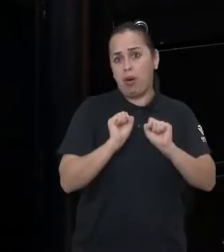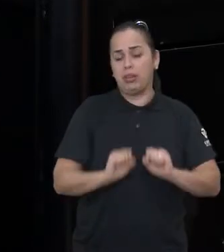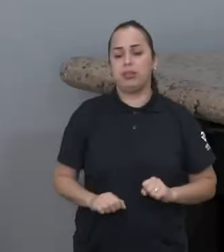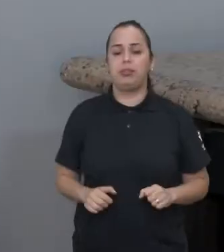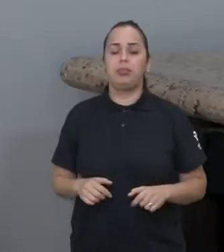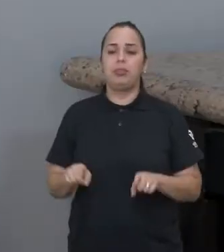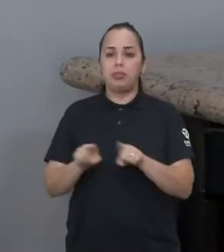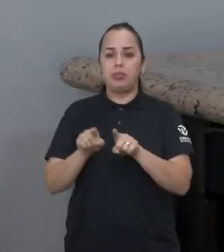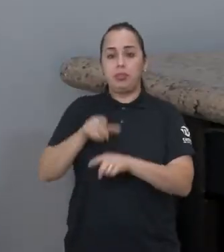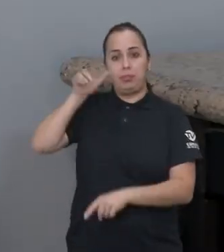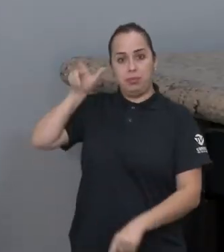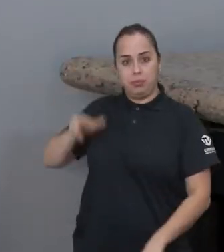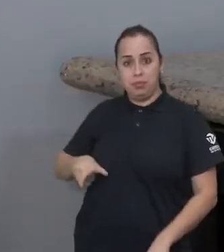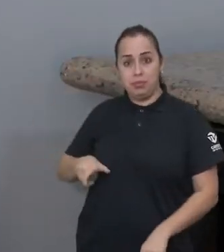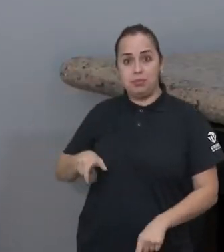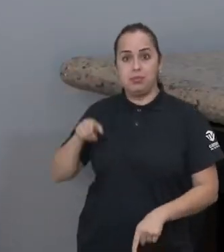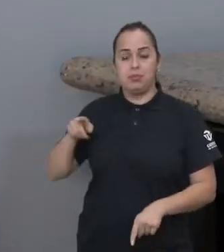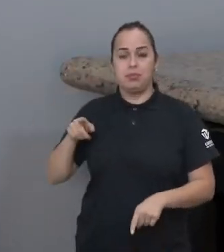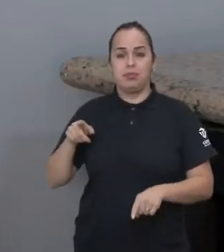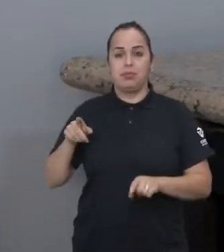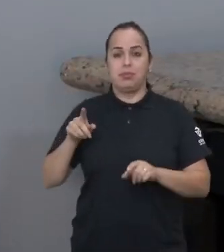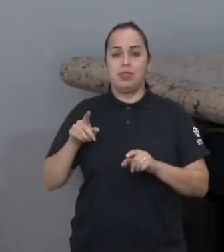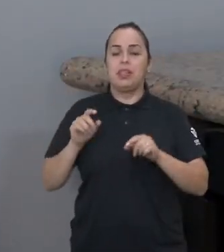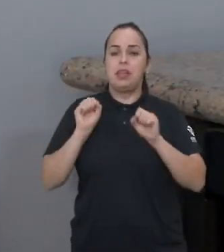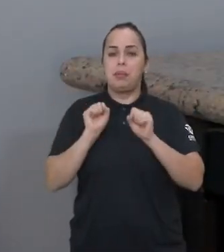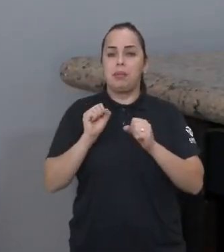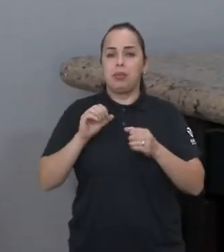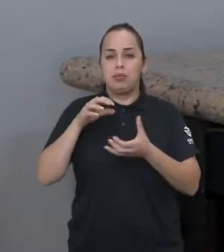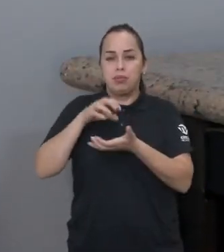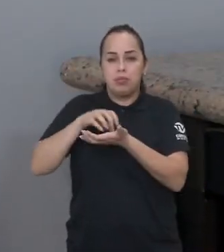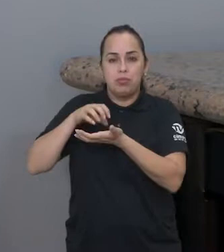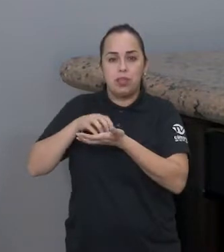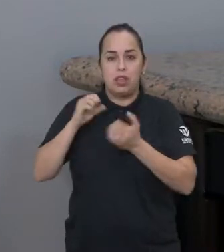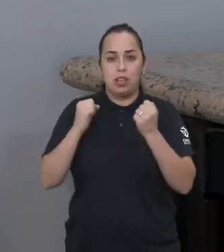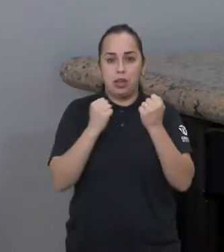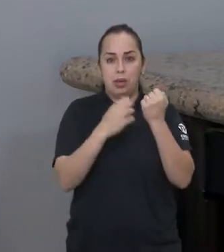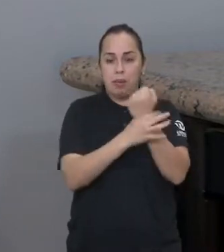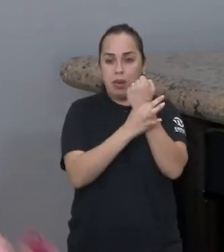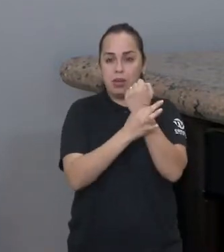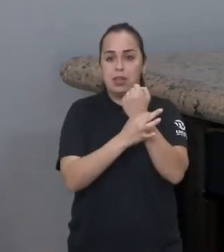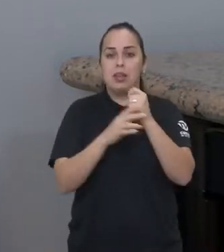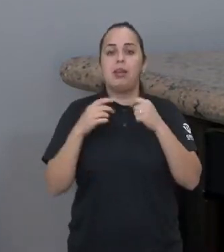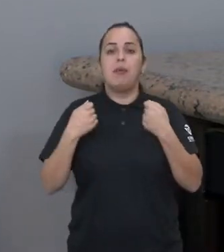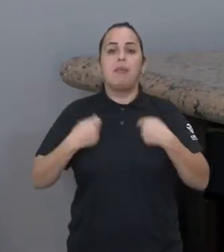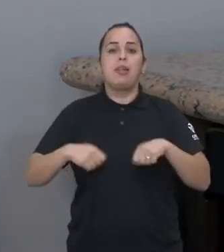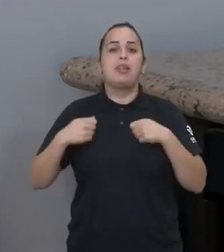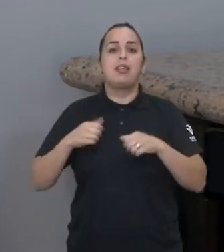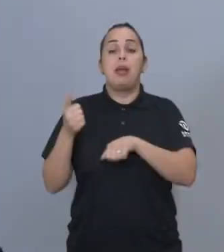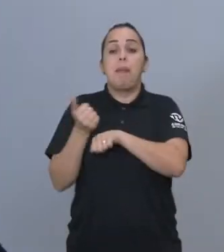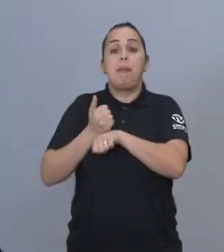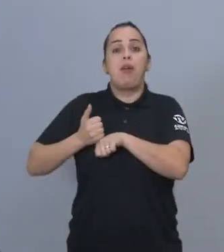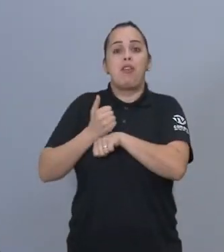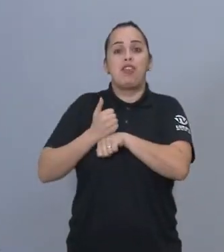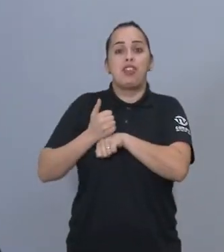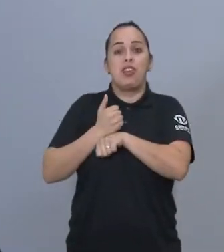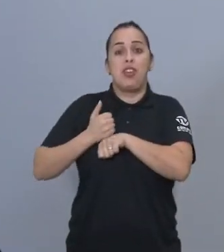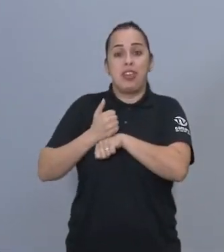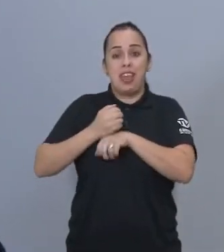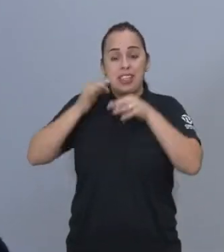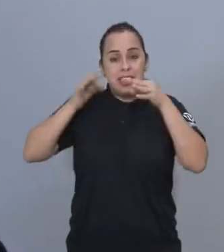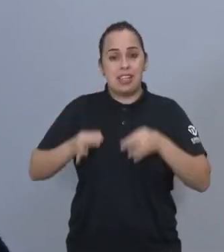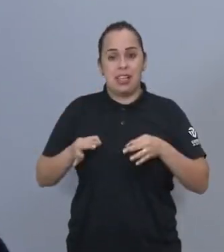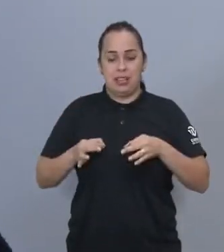uma vida mais digna ainda segundo a Ana Carolina para que a rede de proteção seja eficiente humanizada é